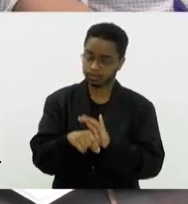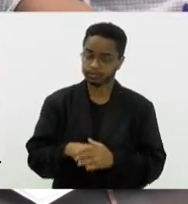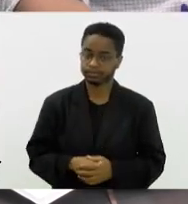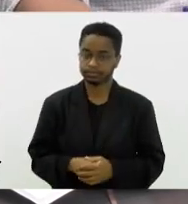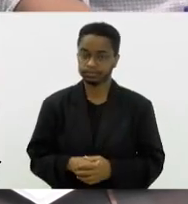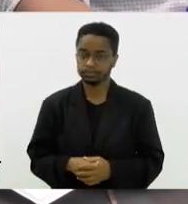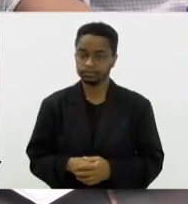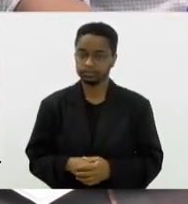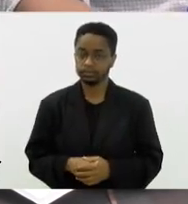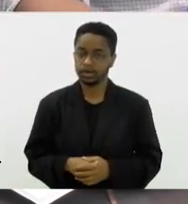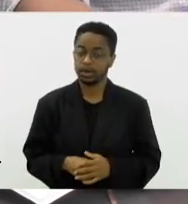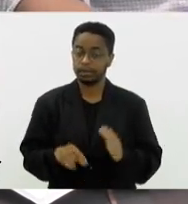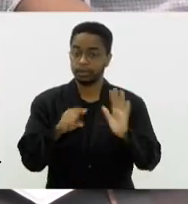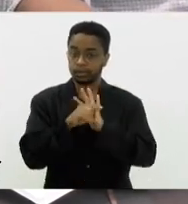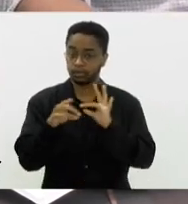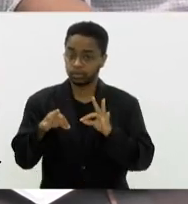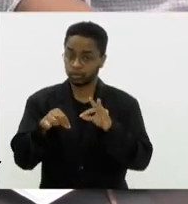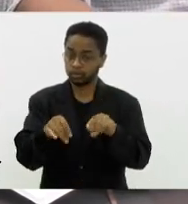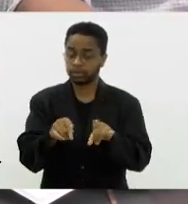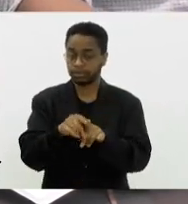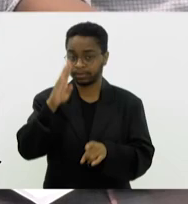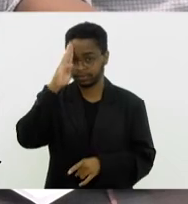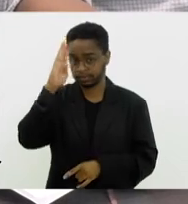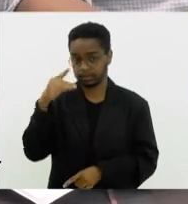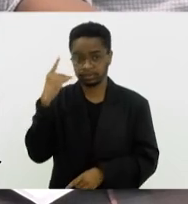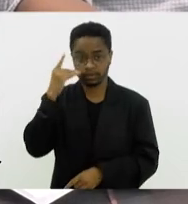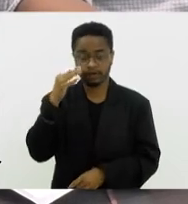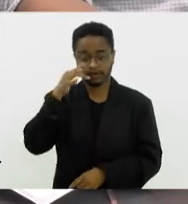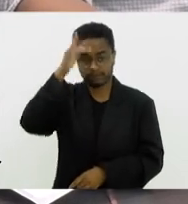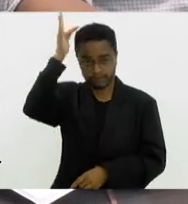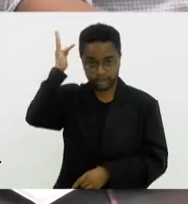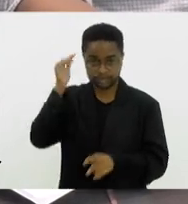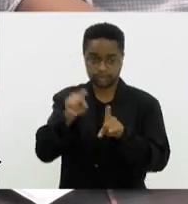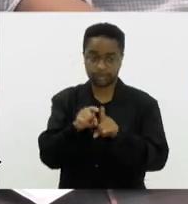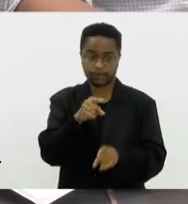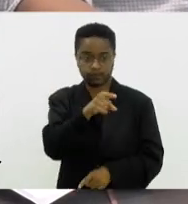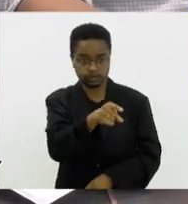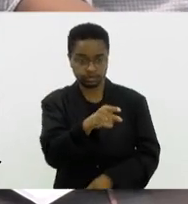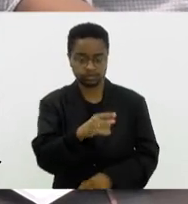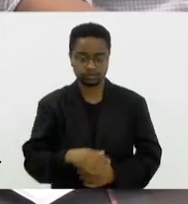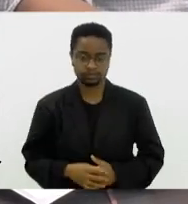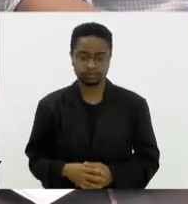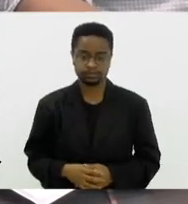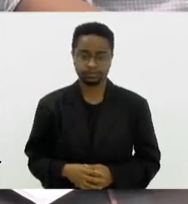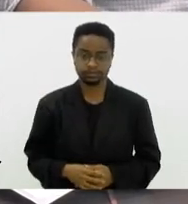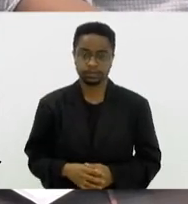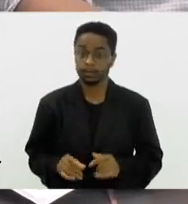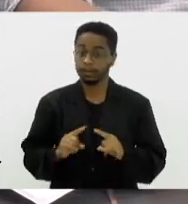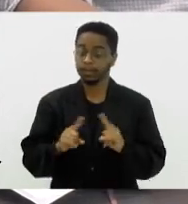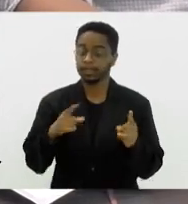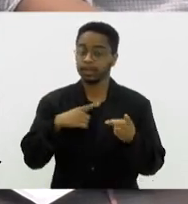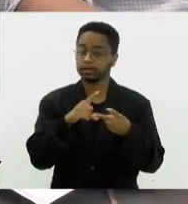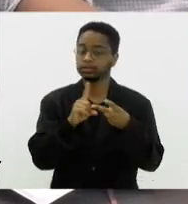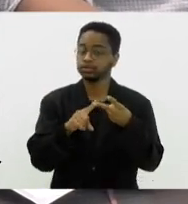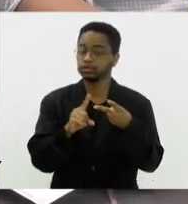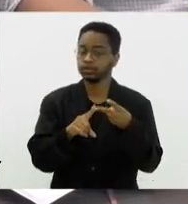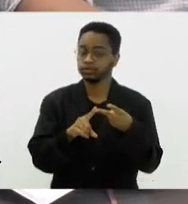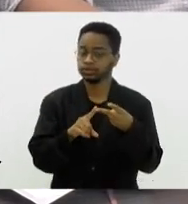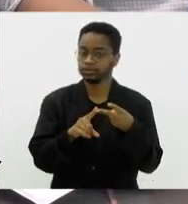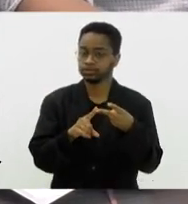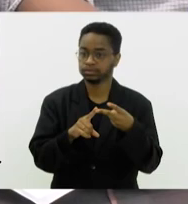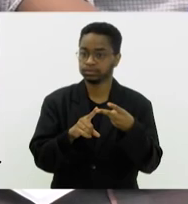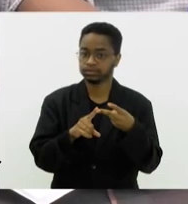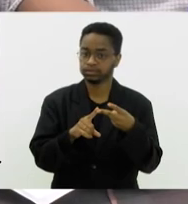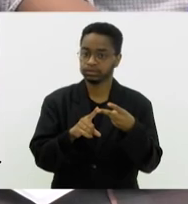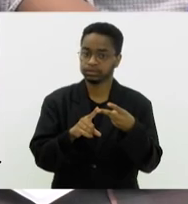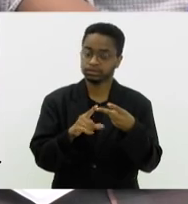todos, especialmente para o deputado Fred Pacheco, relator, e para Vossa Excelência, autor. Agora, tem uma segunda questão, que